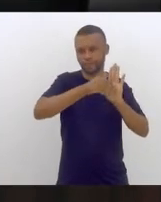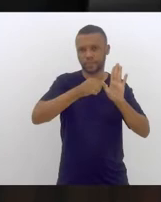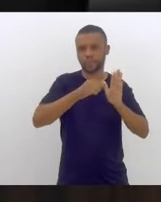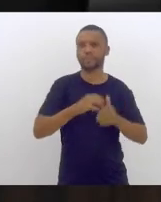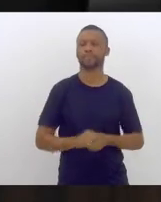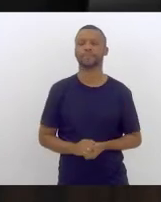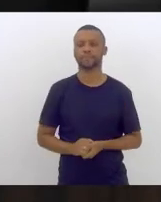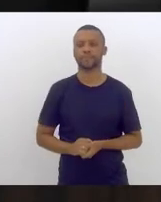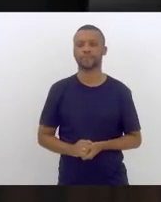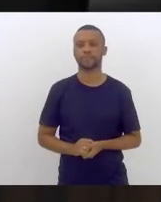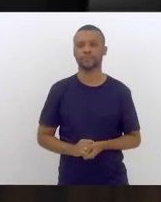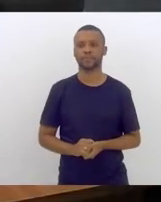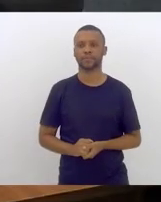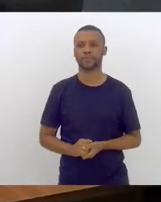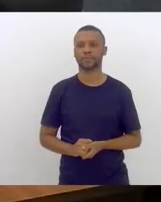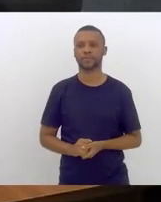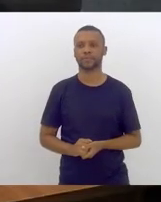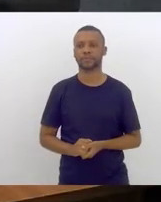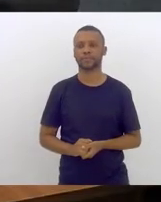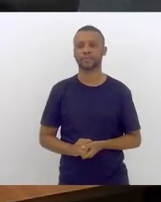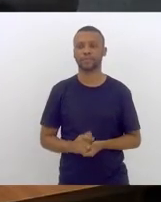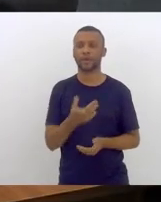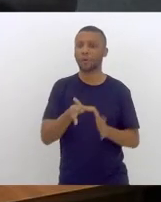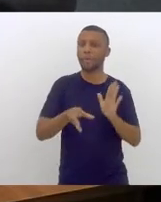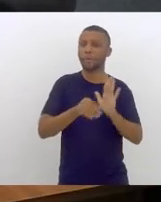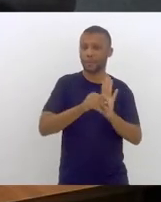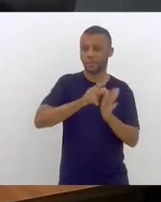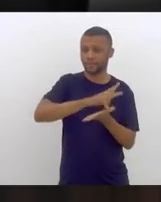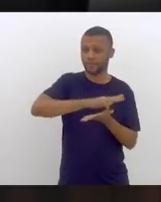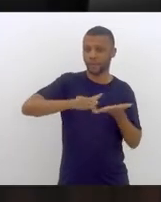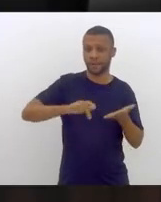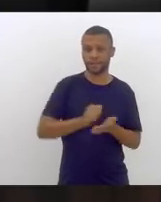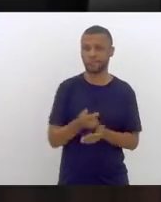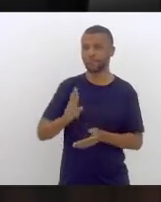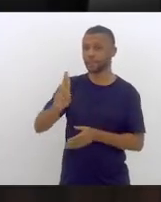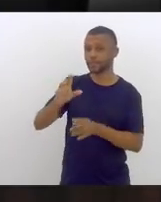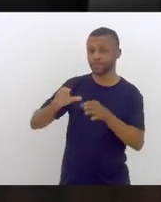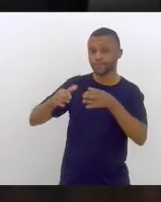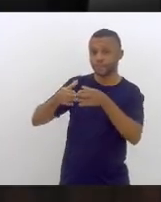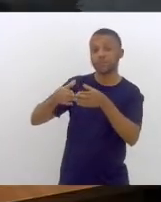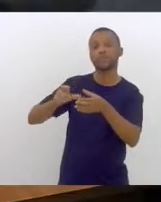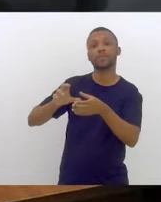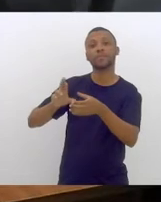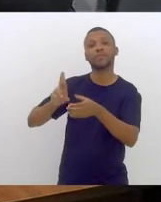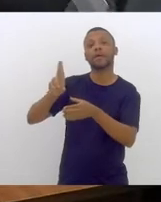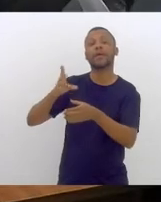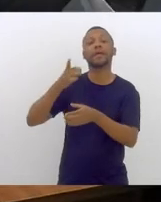emendas? No plural. Ok. Pela Comissão de Cultura, deputada Eliomar.